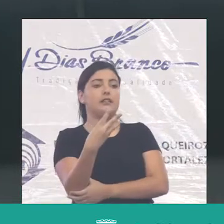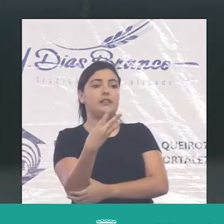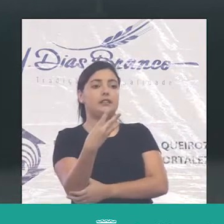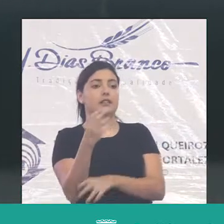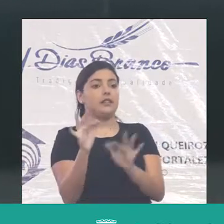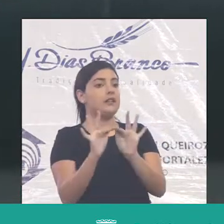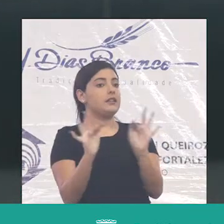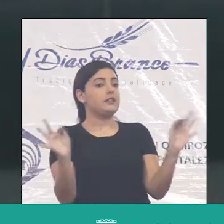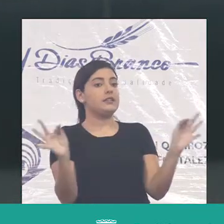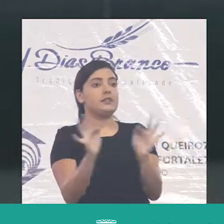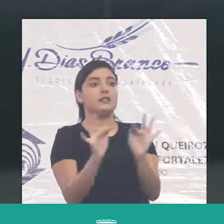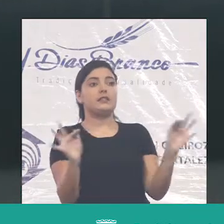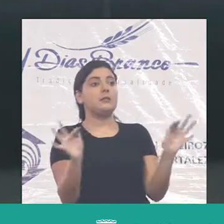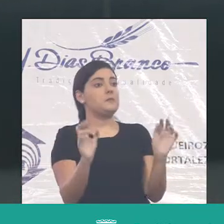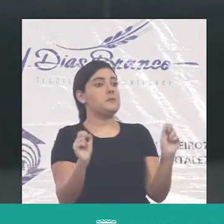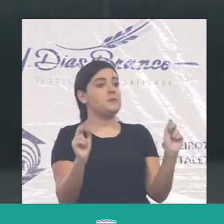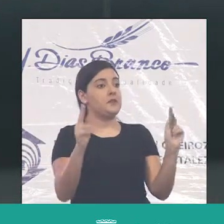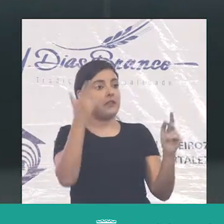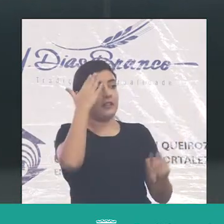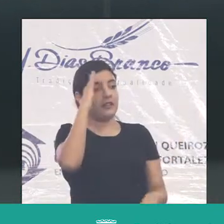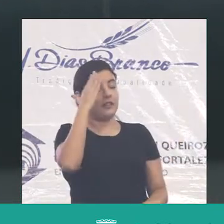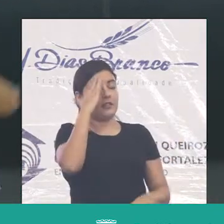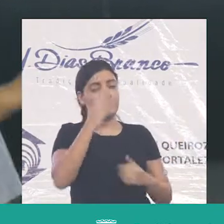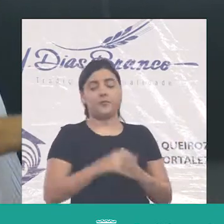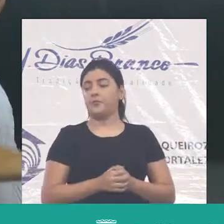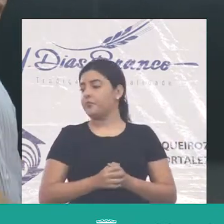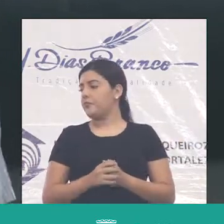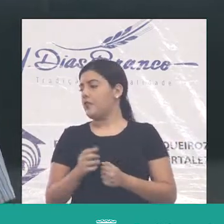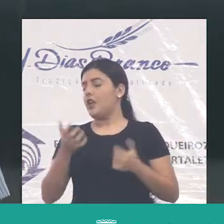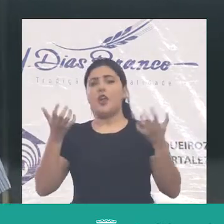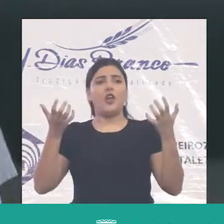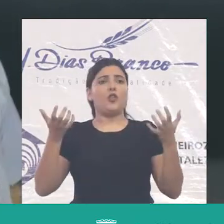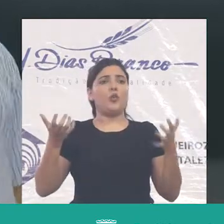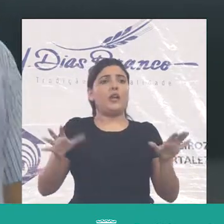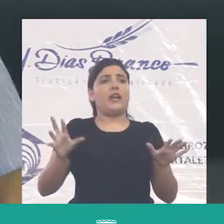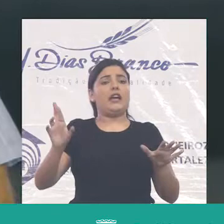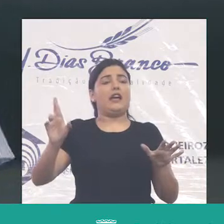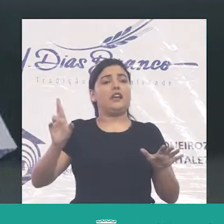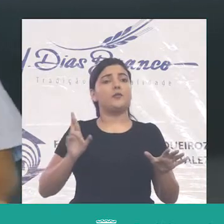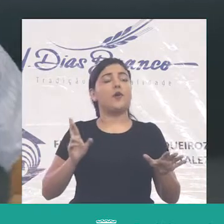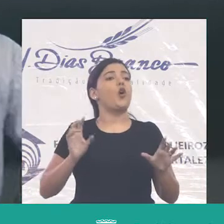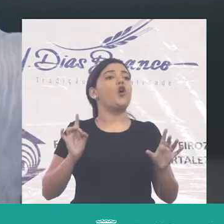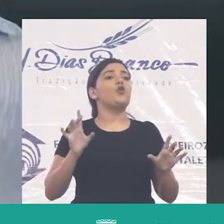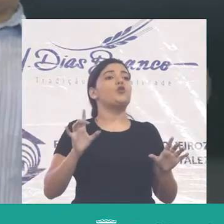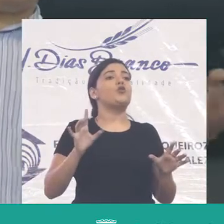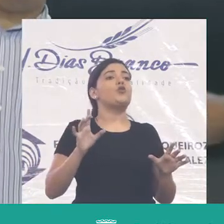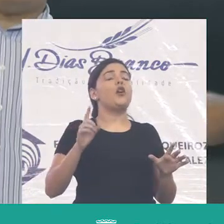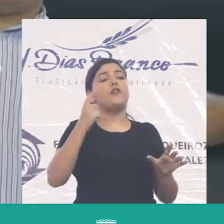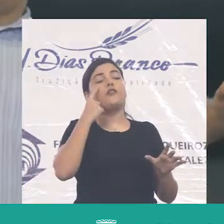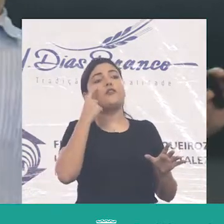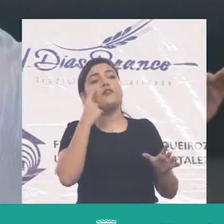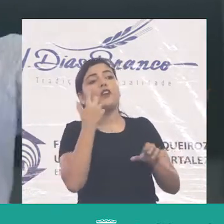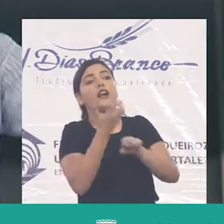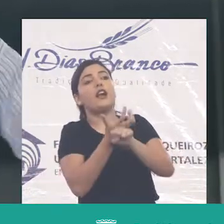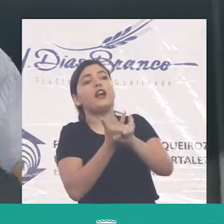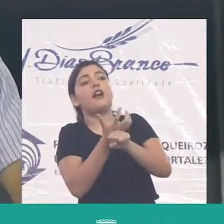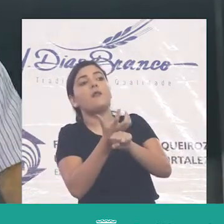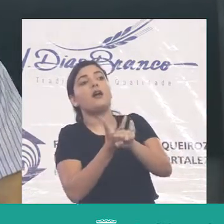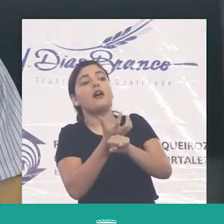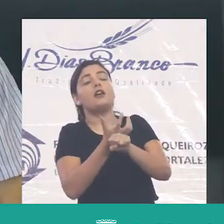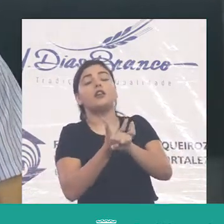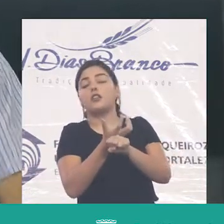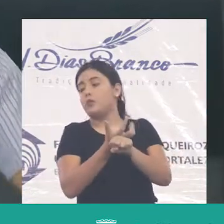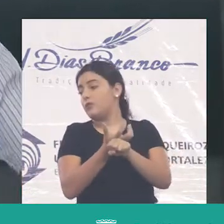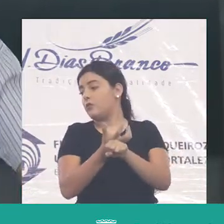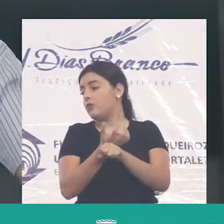Está tranquilo aí, pessoal? Ele não queria esse valor, ele queria apenas que você marcasse o gabarito. E o